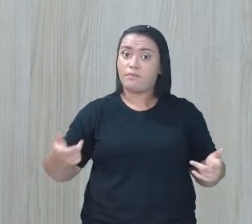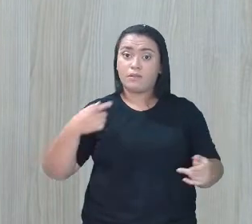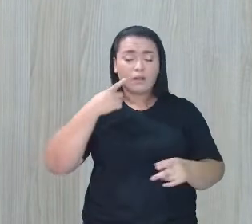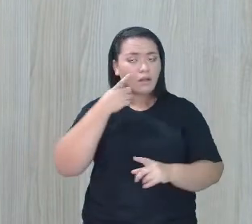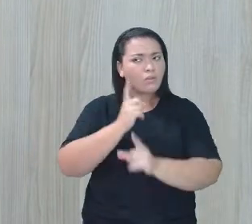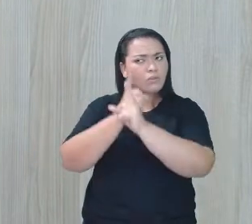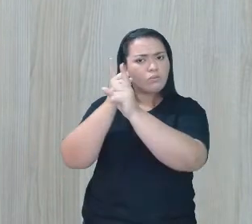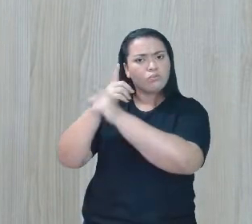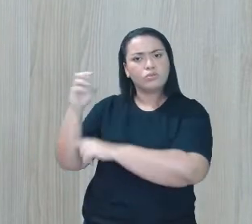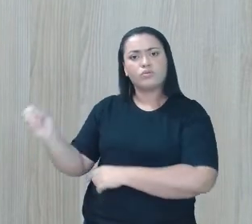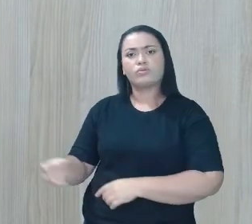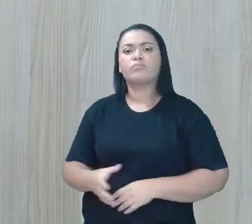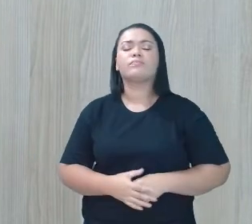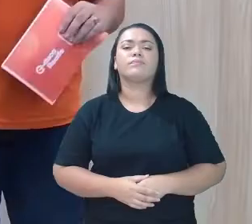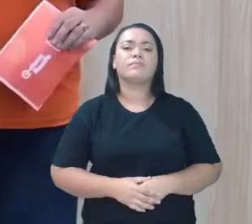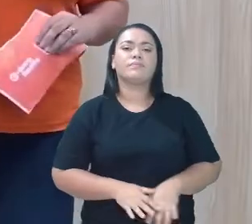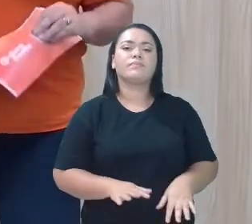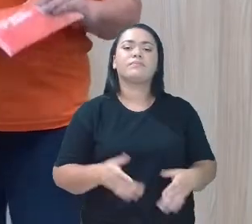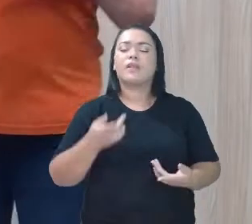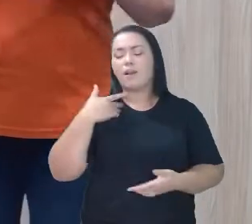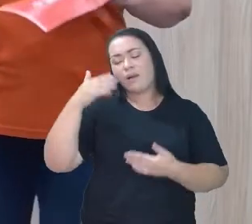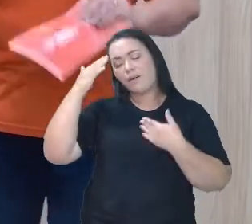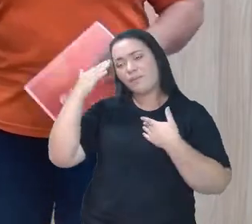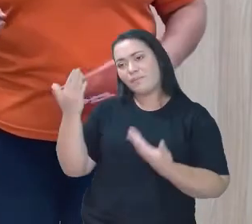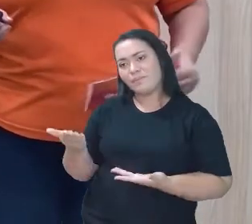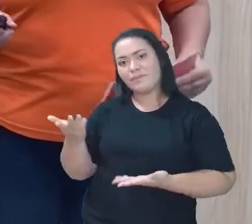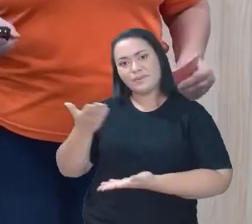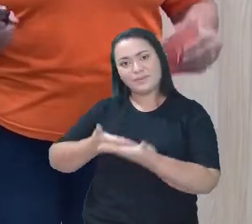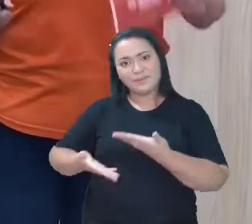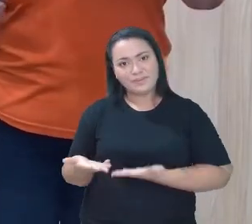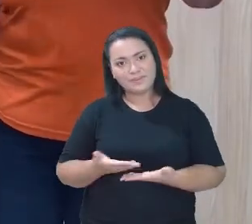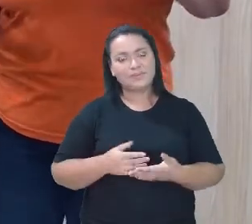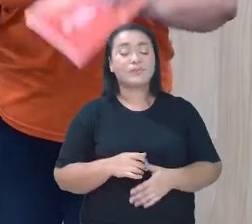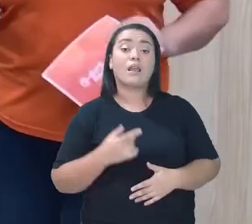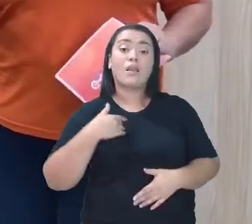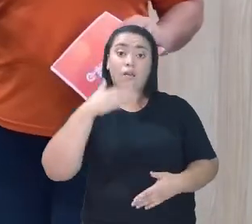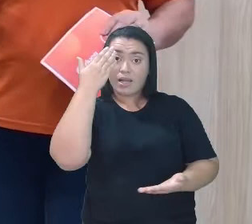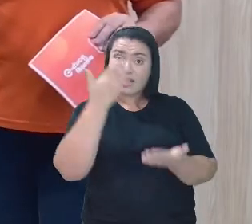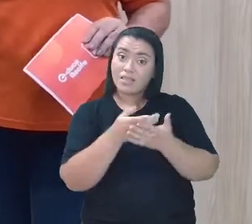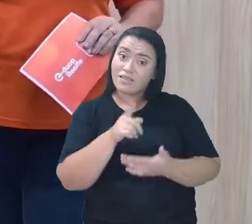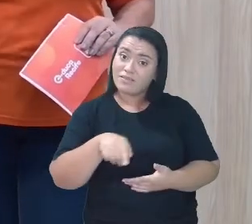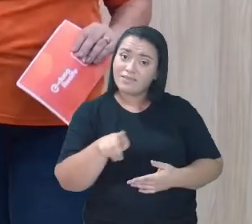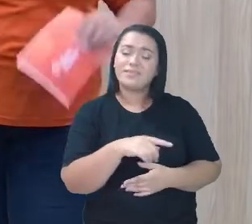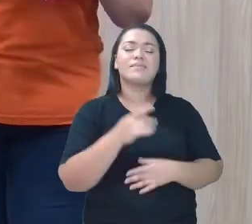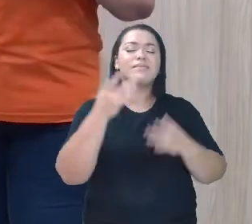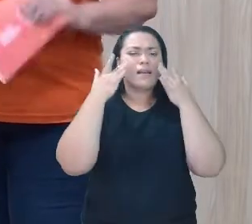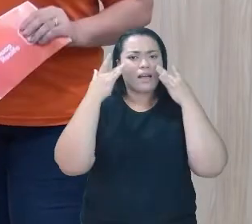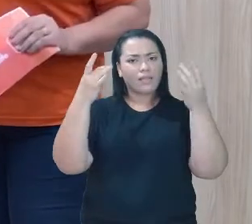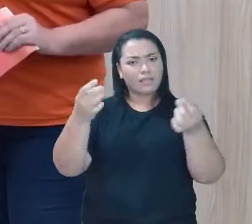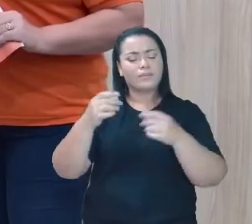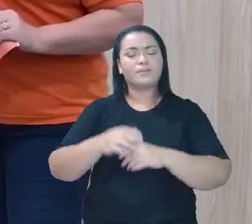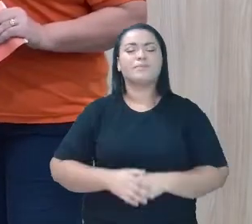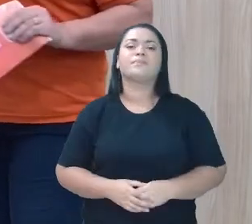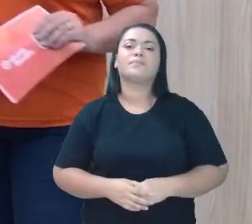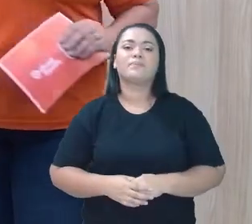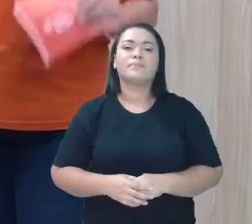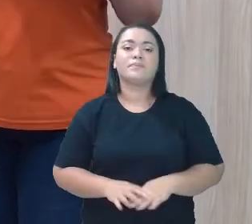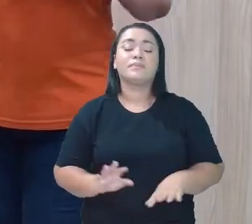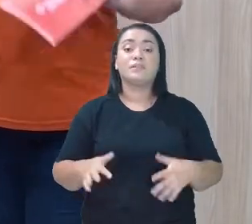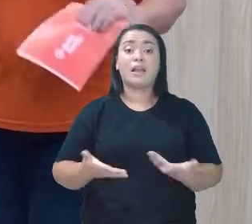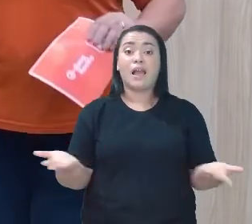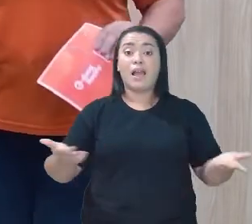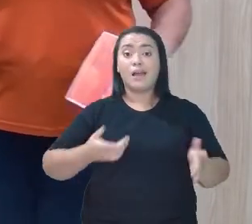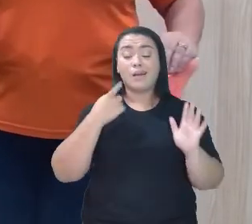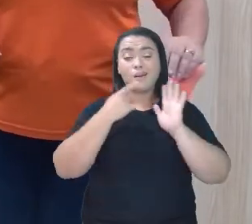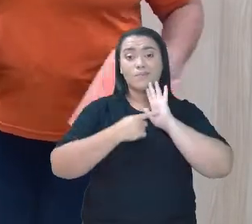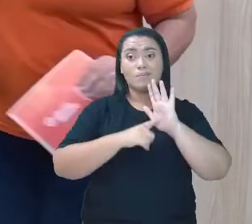novas descobertas. Isso mesmo, professora Cláudia. Muito obrigada aí pela contribuição. Eu acredito que vocês ficaram ligadinhos na fala da professora Cláudia. Eu